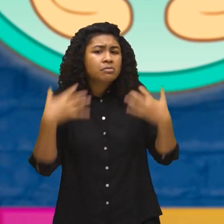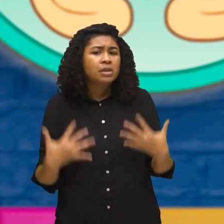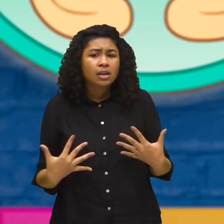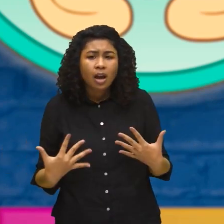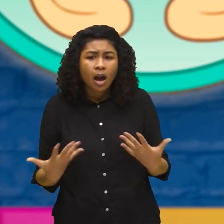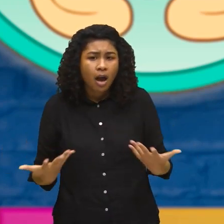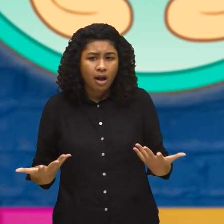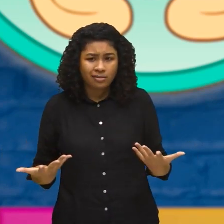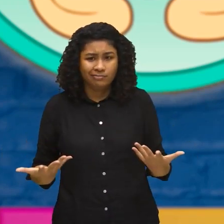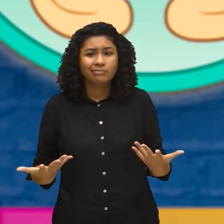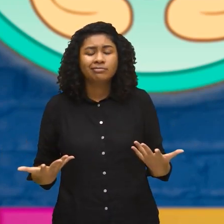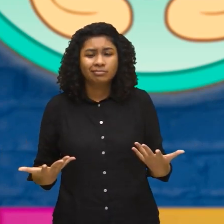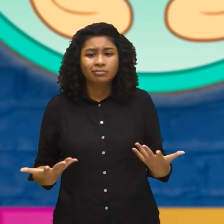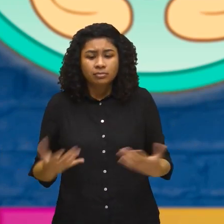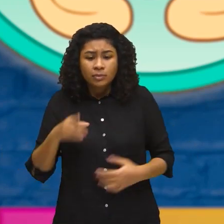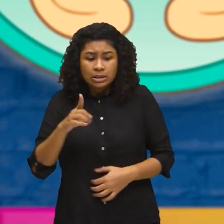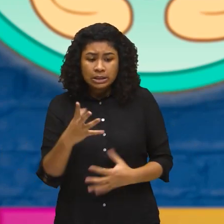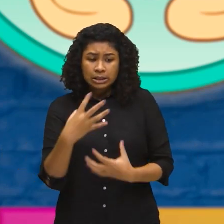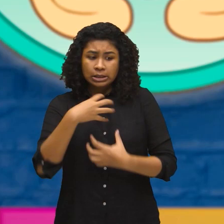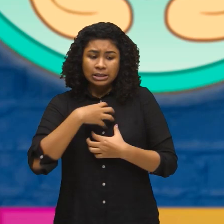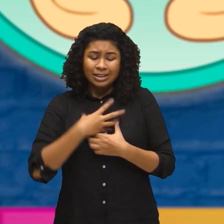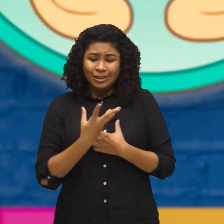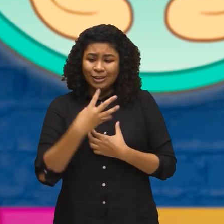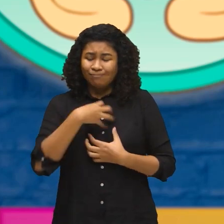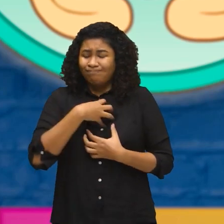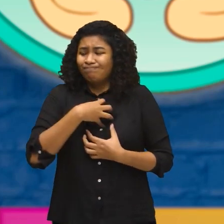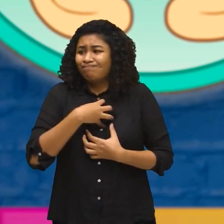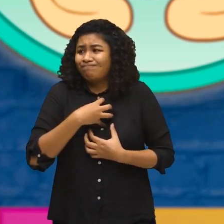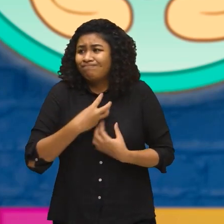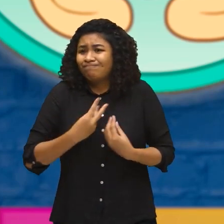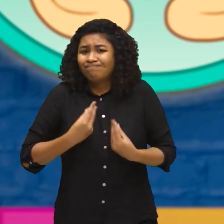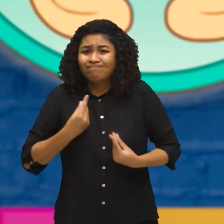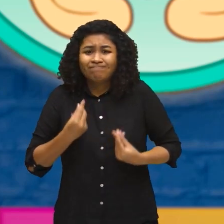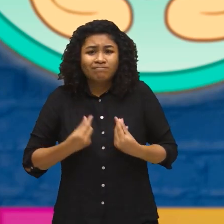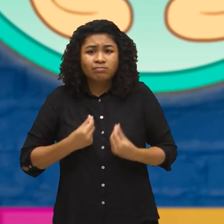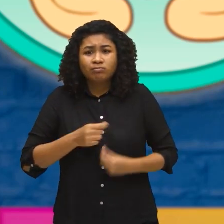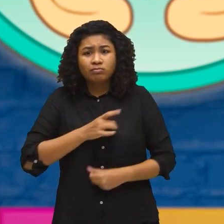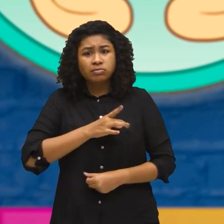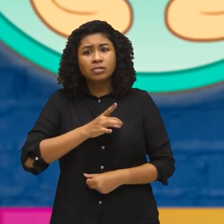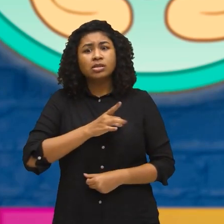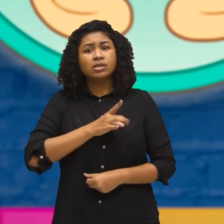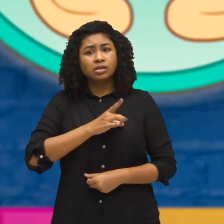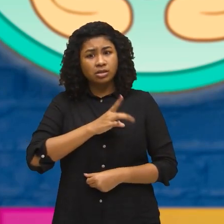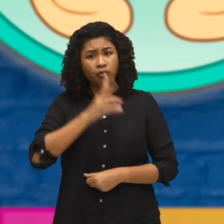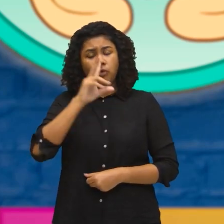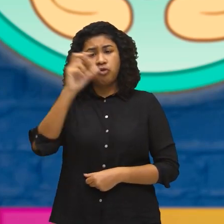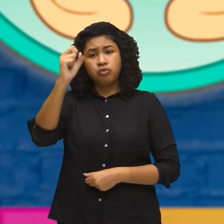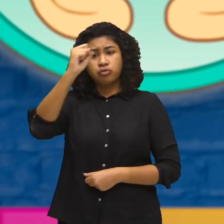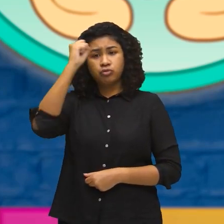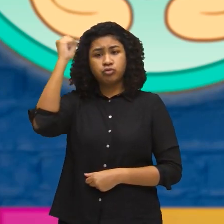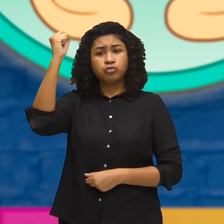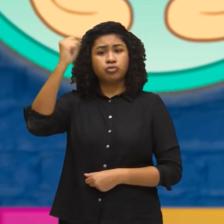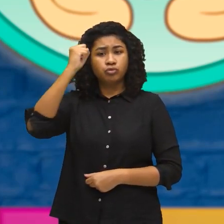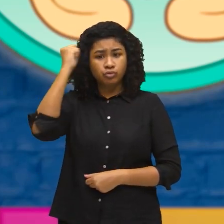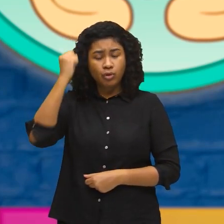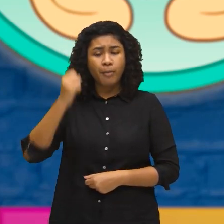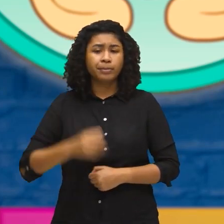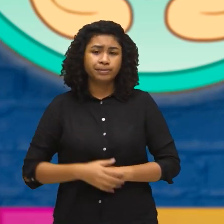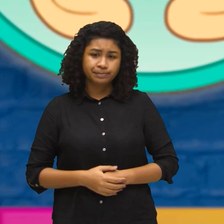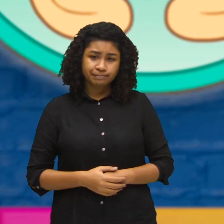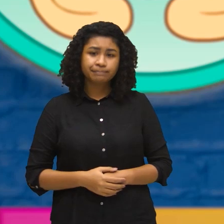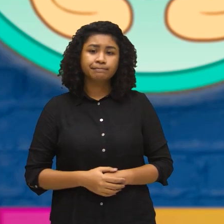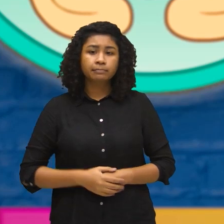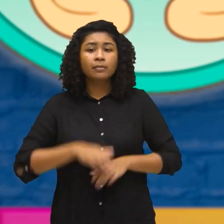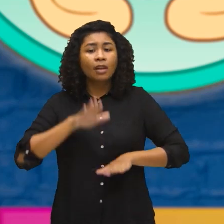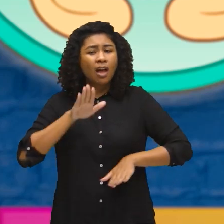mas isso gera um medo, um transtorno emocional muito grande. Eu vou pegar aquele exemplo, né? Onde, às vezes, a